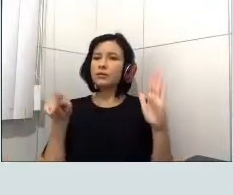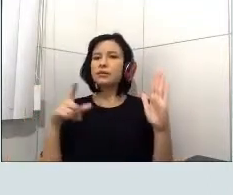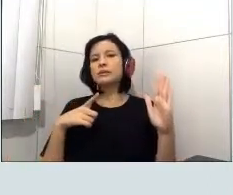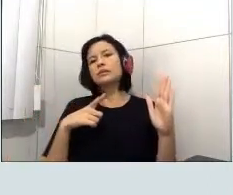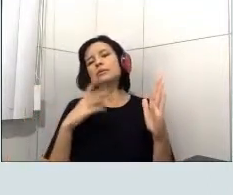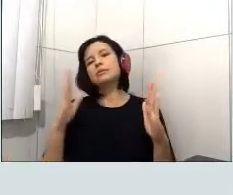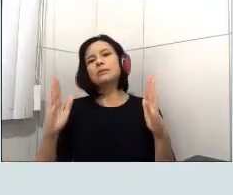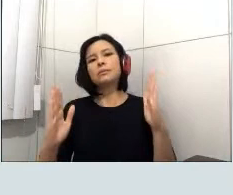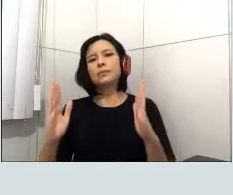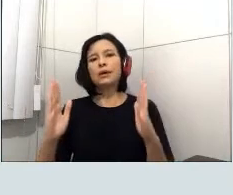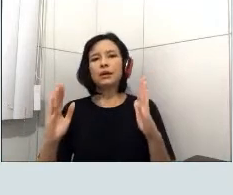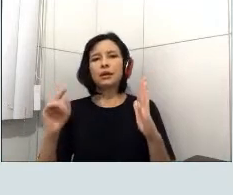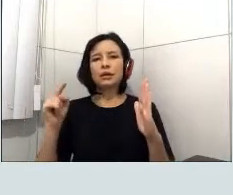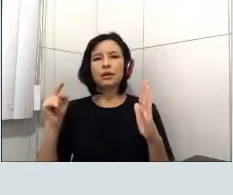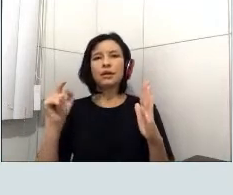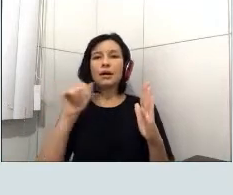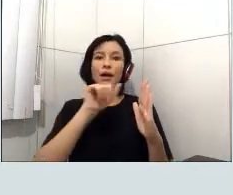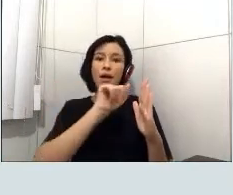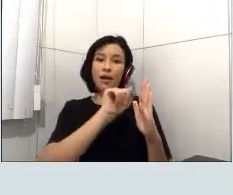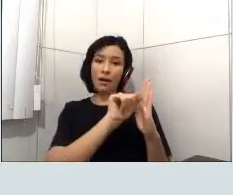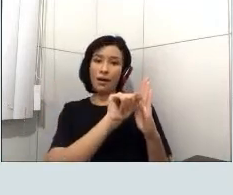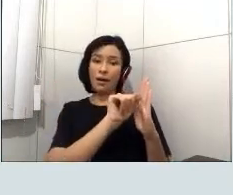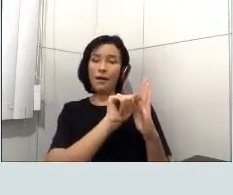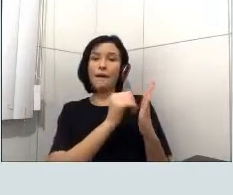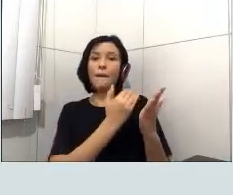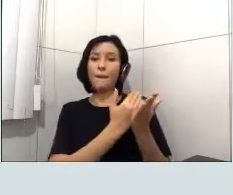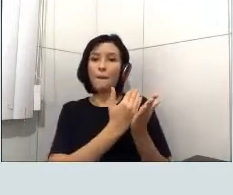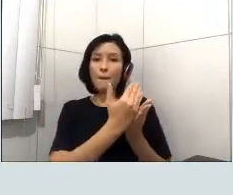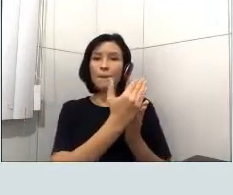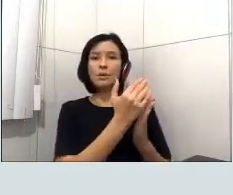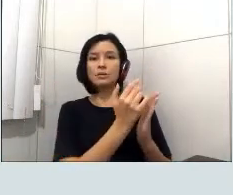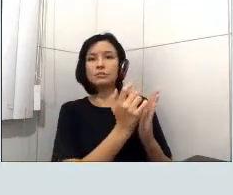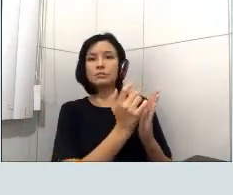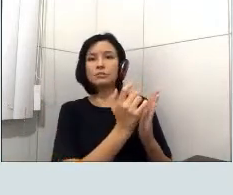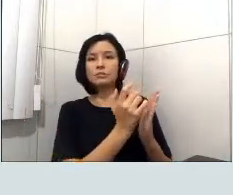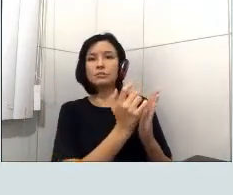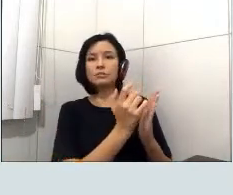começar em A e vai terminar em B.